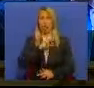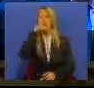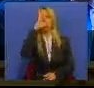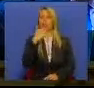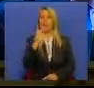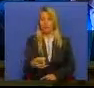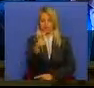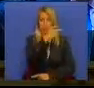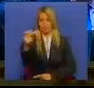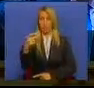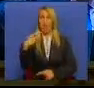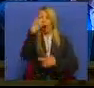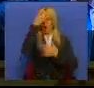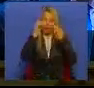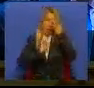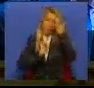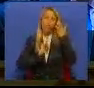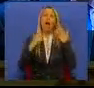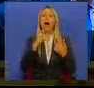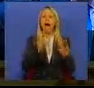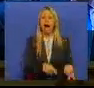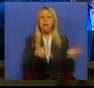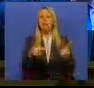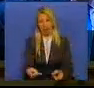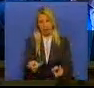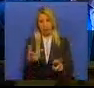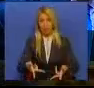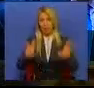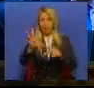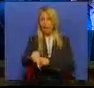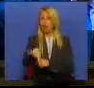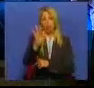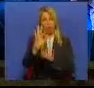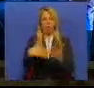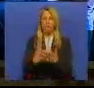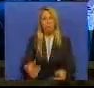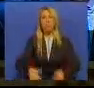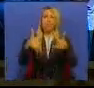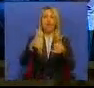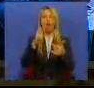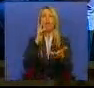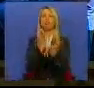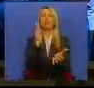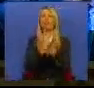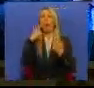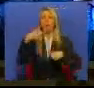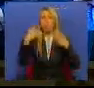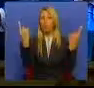"Em minha opinião, a alternativa à liberdade de escolha é a melhoria da escola pública." Fim de citação.